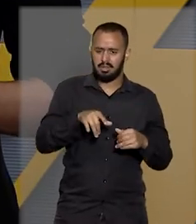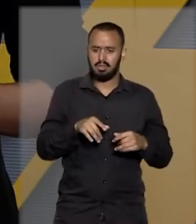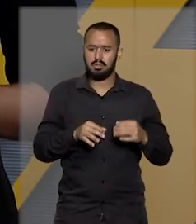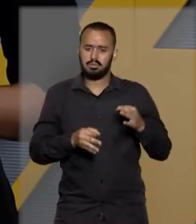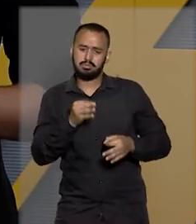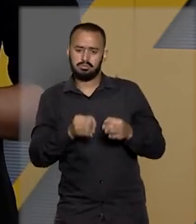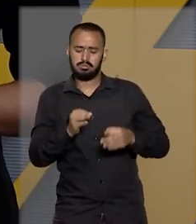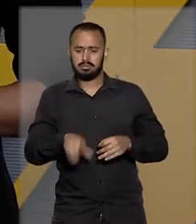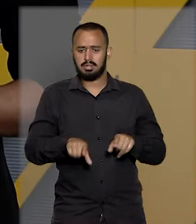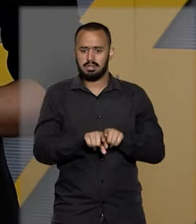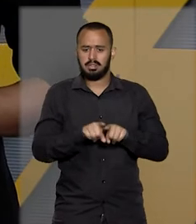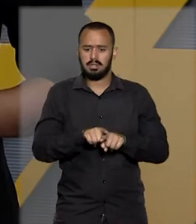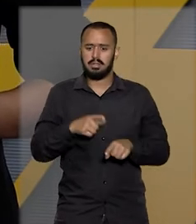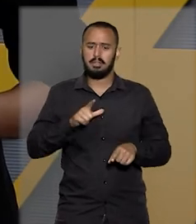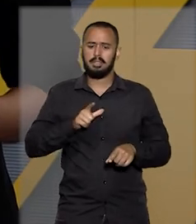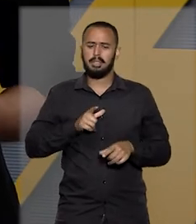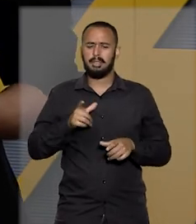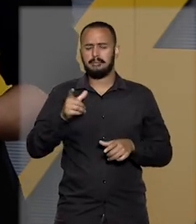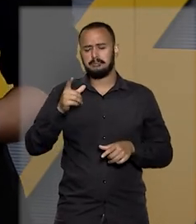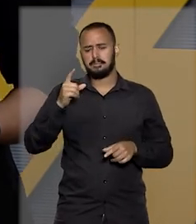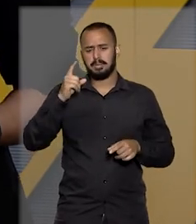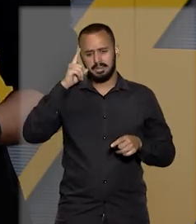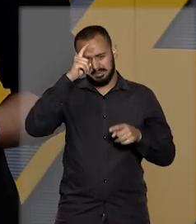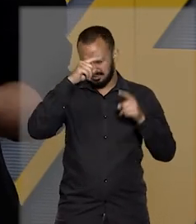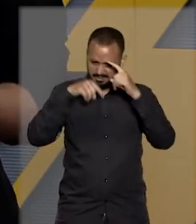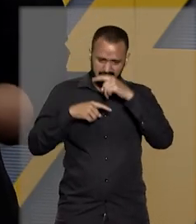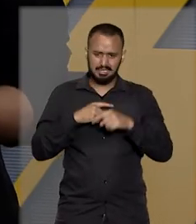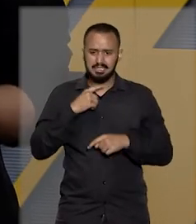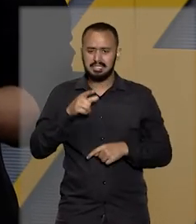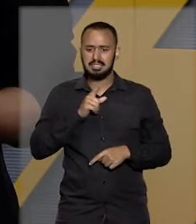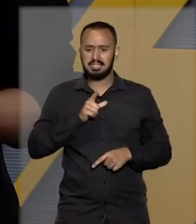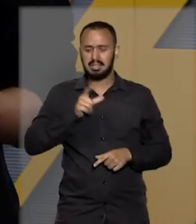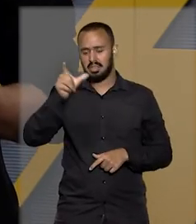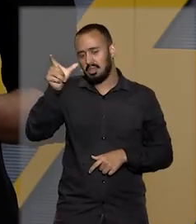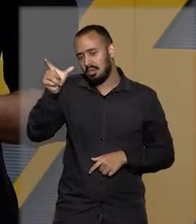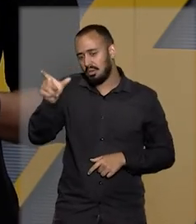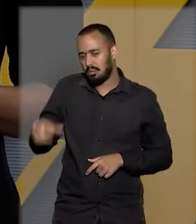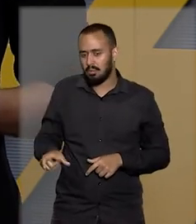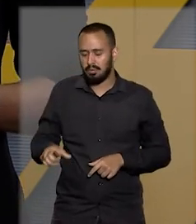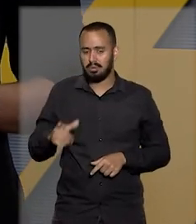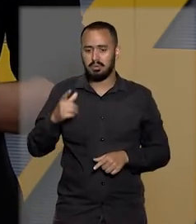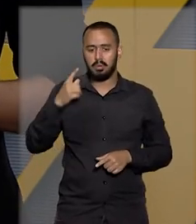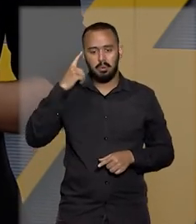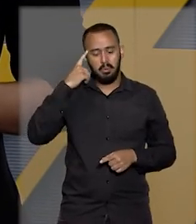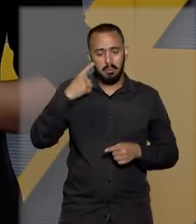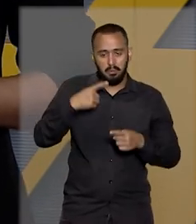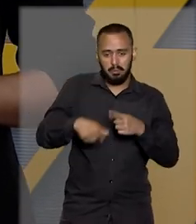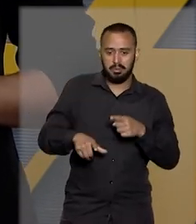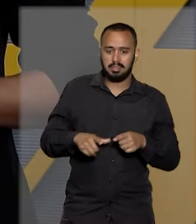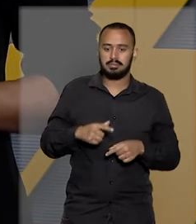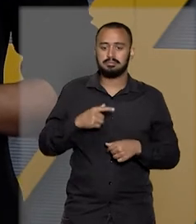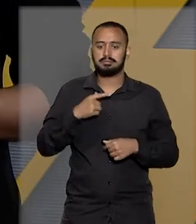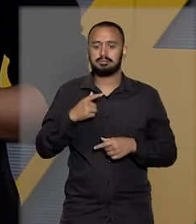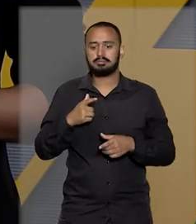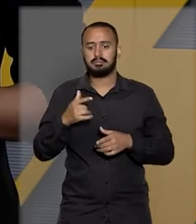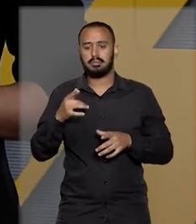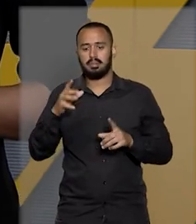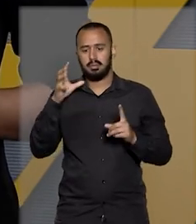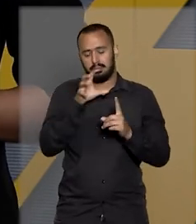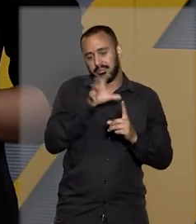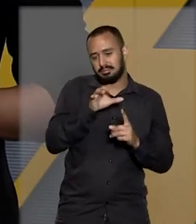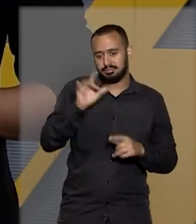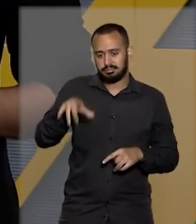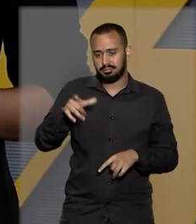energéticas, as decisões trazem risco de graves impactos no setor elétrico, com potenciais prejuízos aos consumidores.